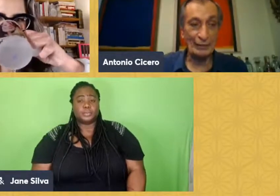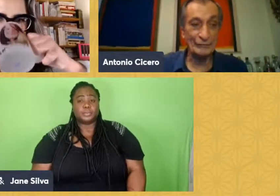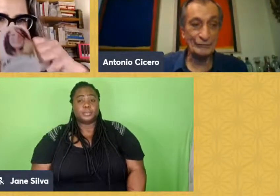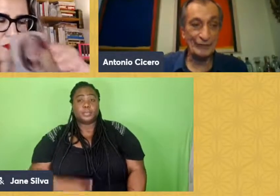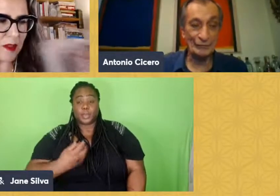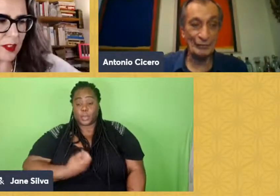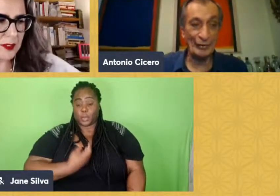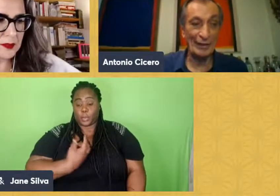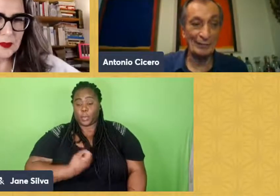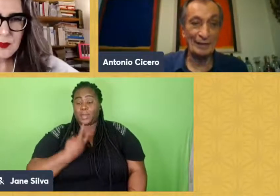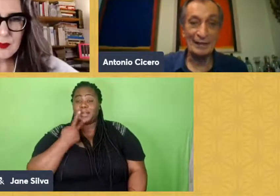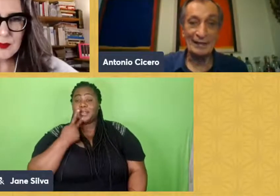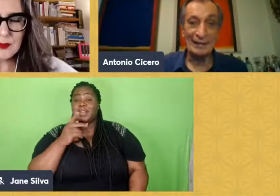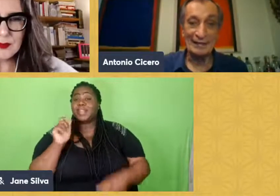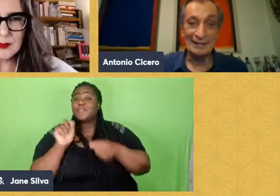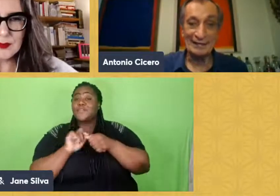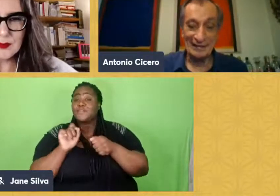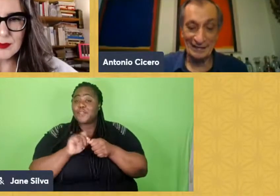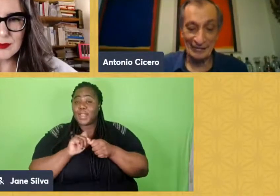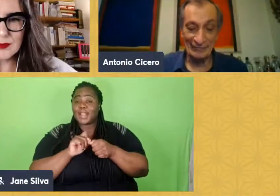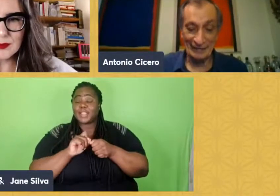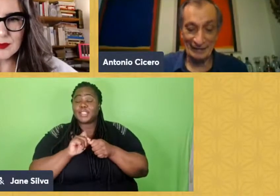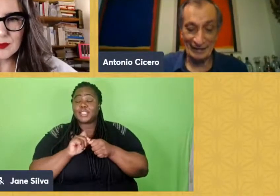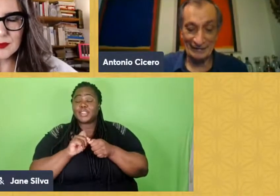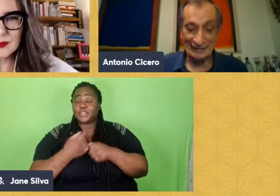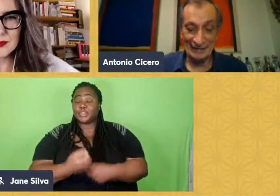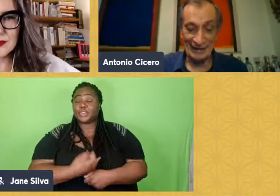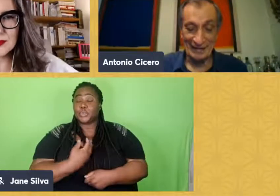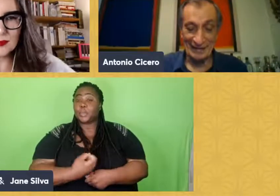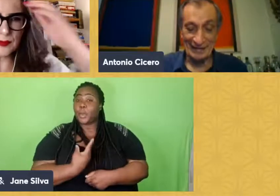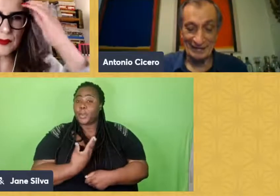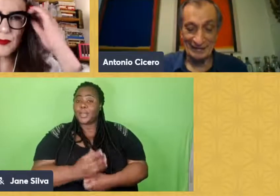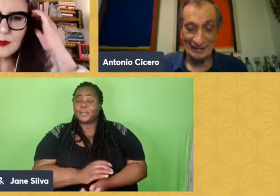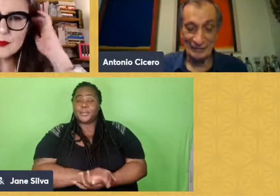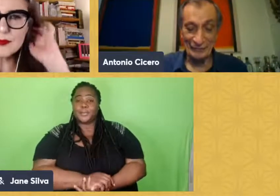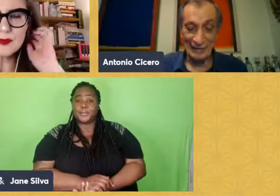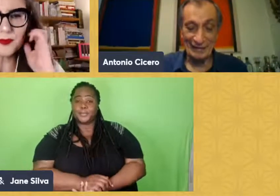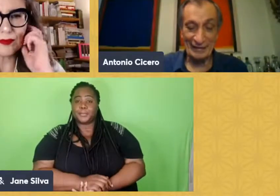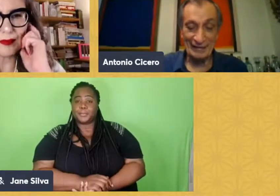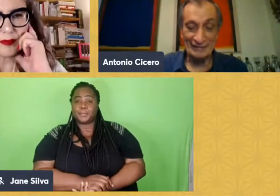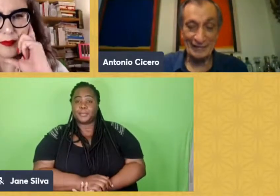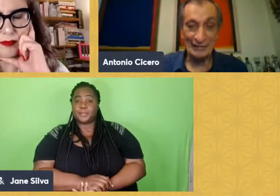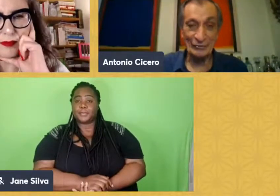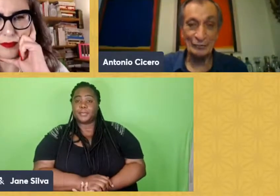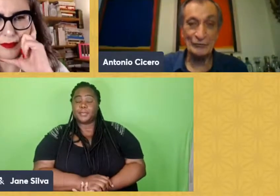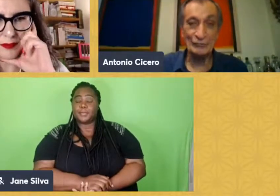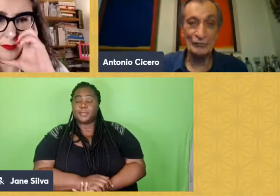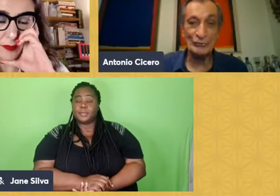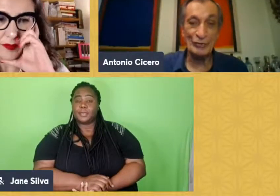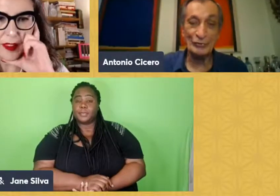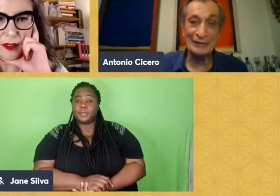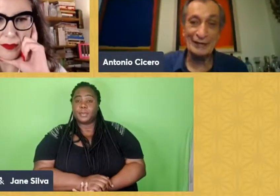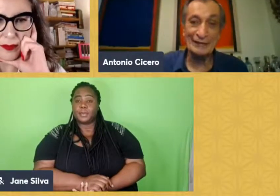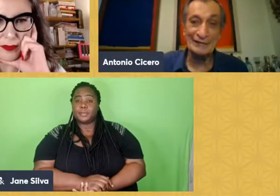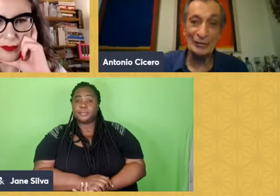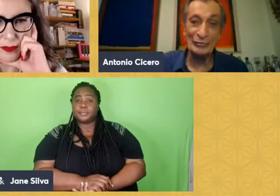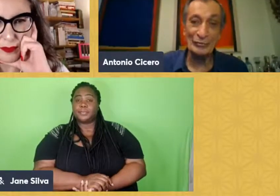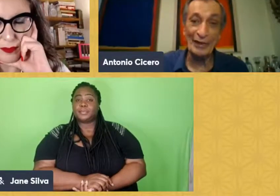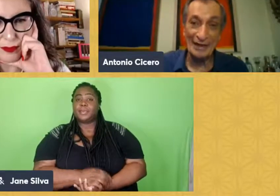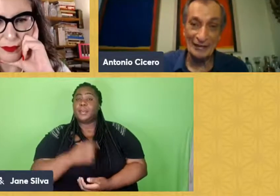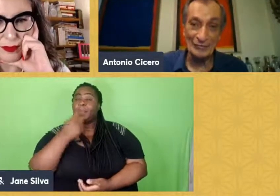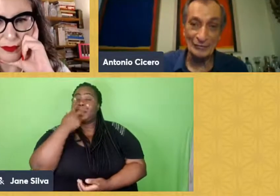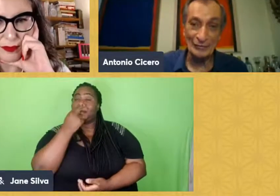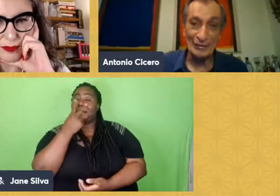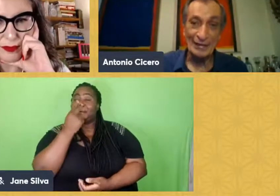de Campos fez um poema em que ele, na verdade, se refere a essa como se fosse uma contradição